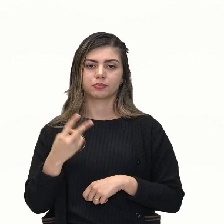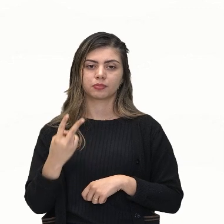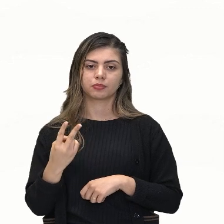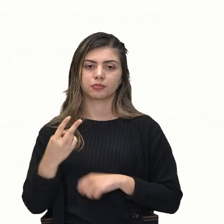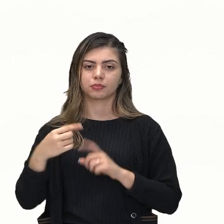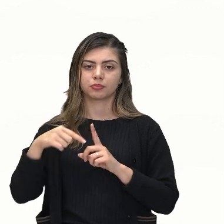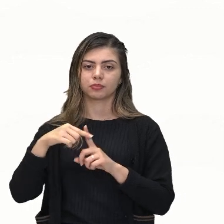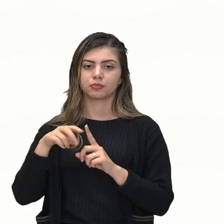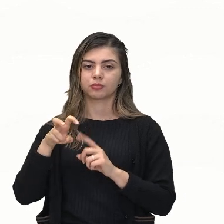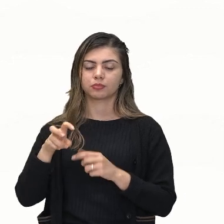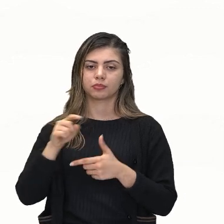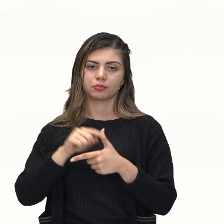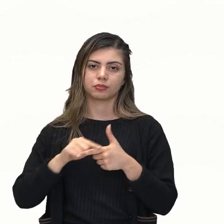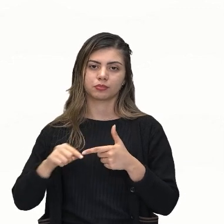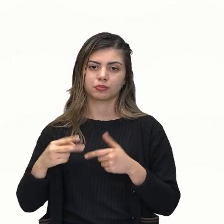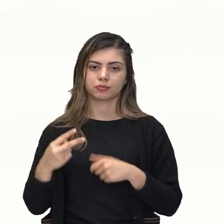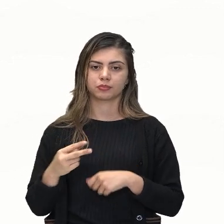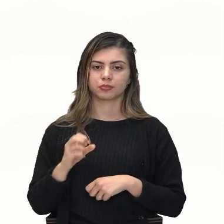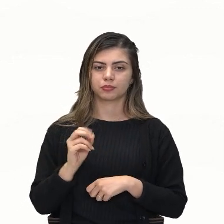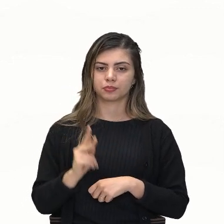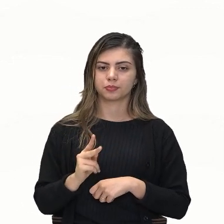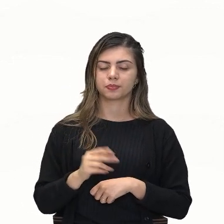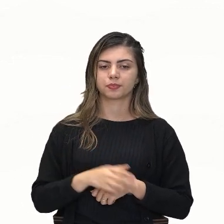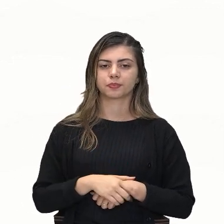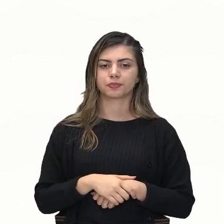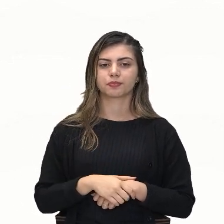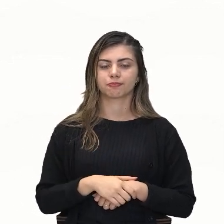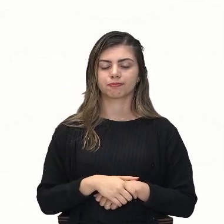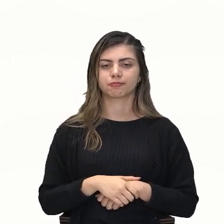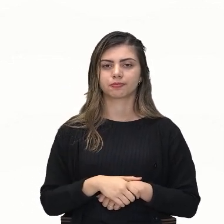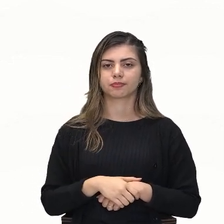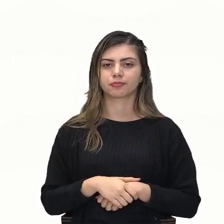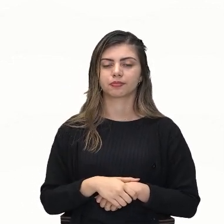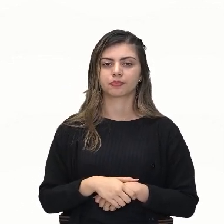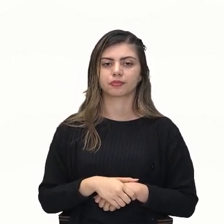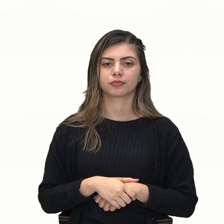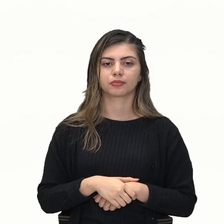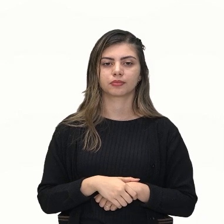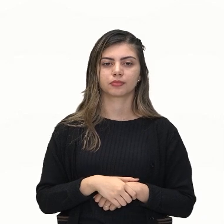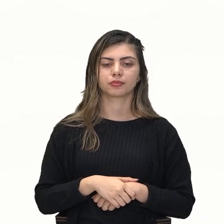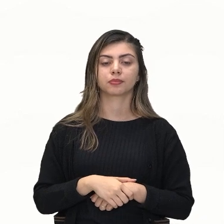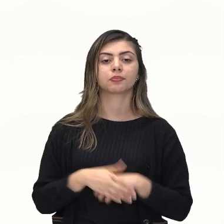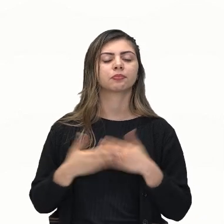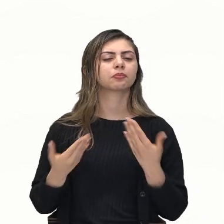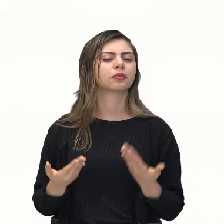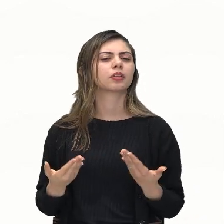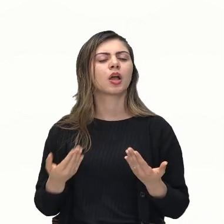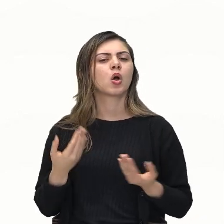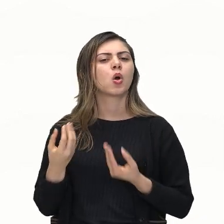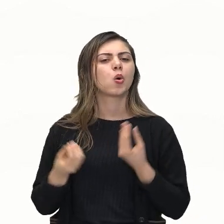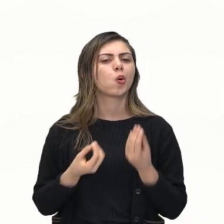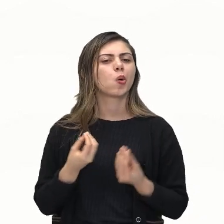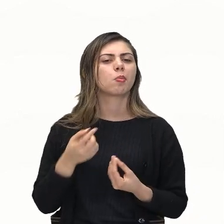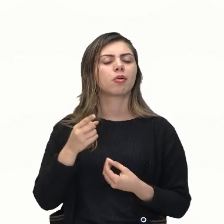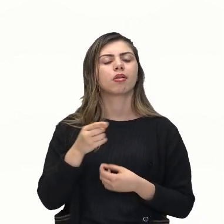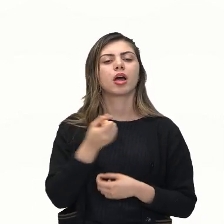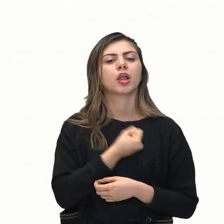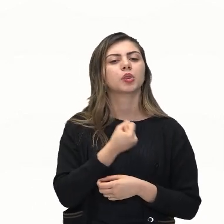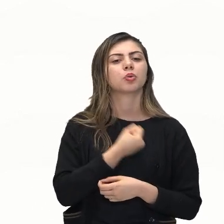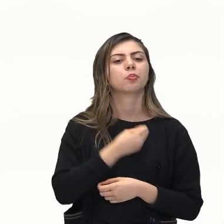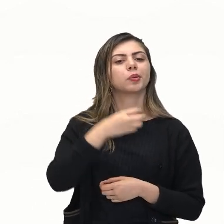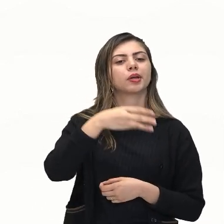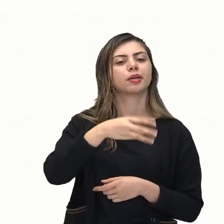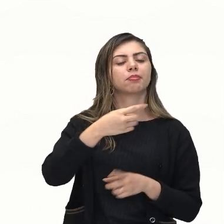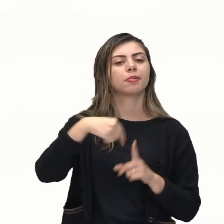sobre 2. Não é isso? Só conferir? Isso aí. Quanto que vale M mais E? É a soma